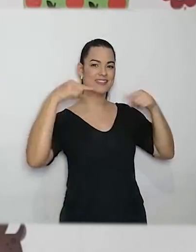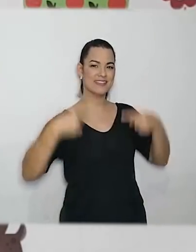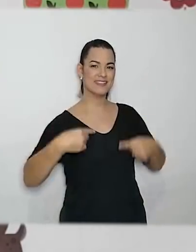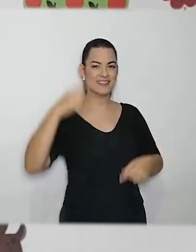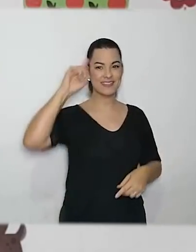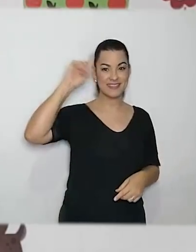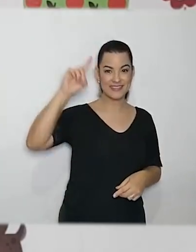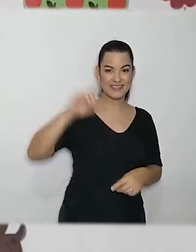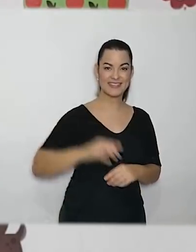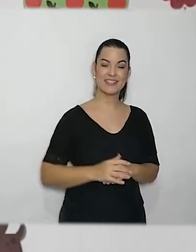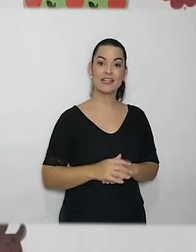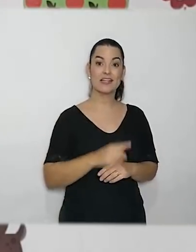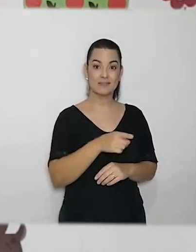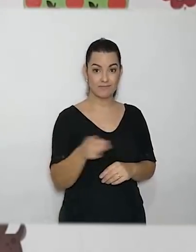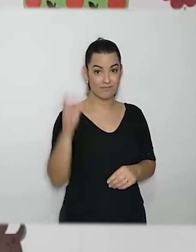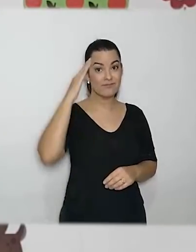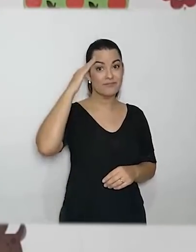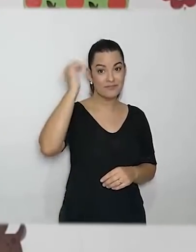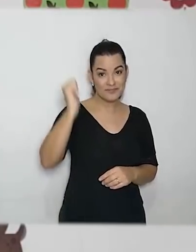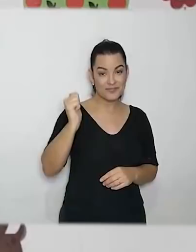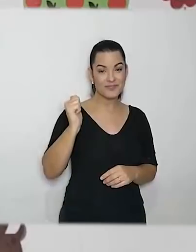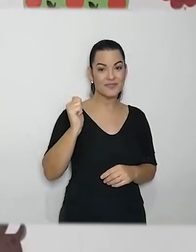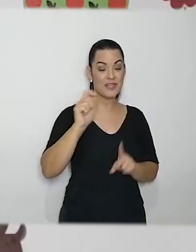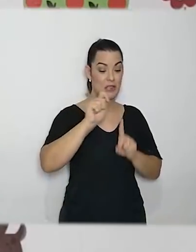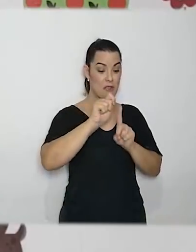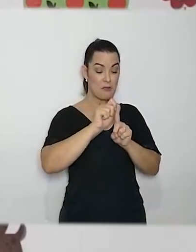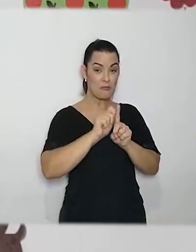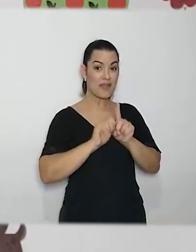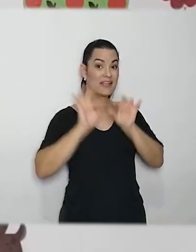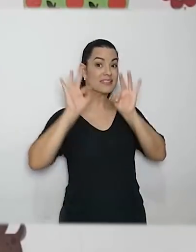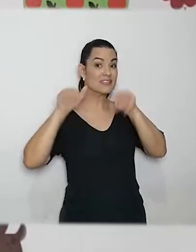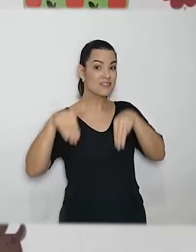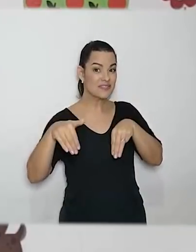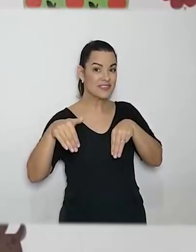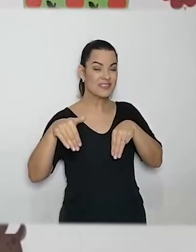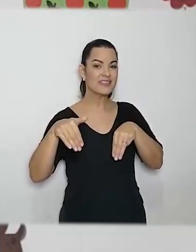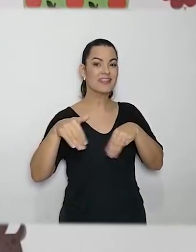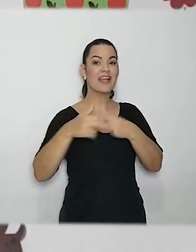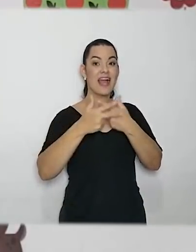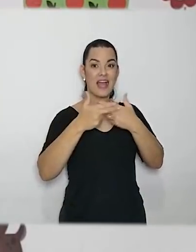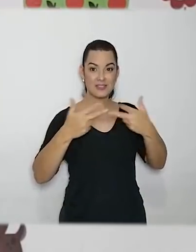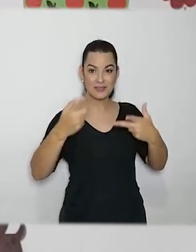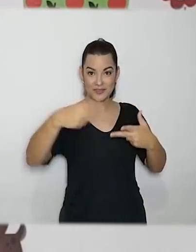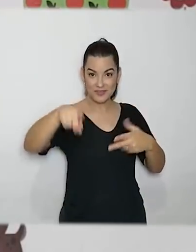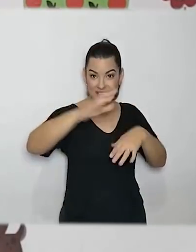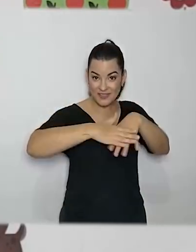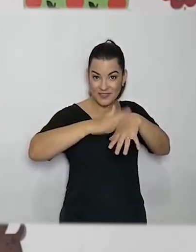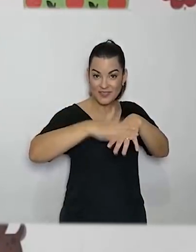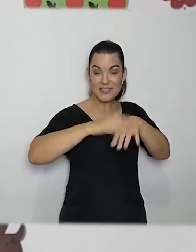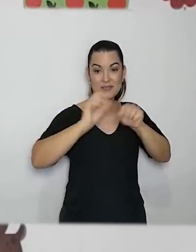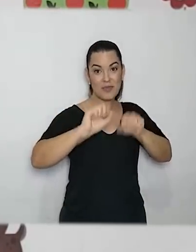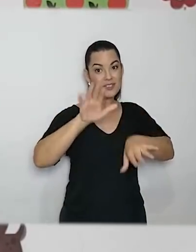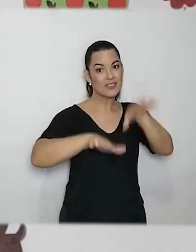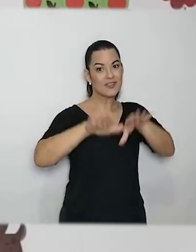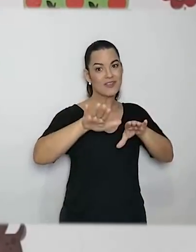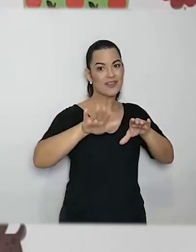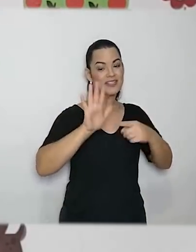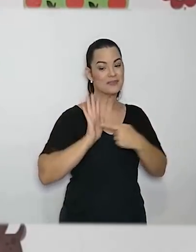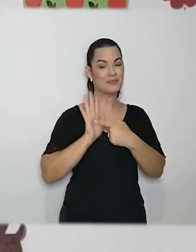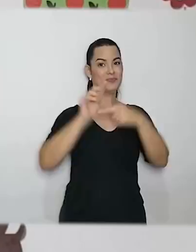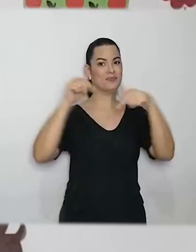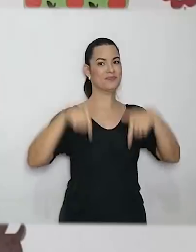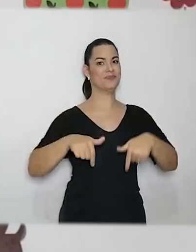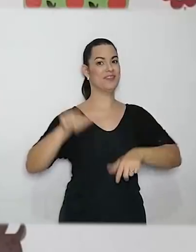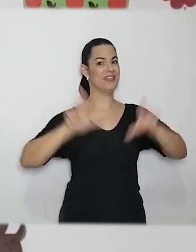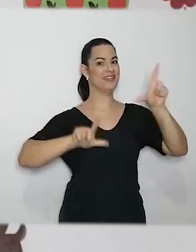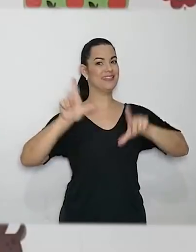do Dia, você sabe que no final do mês suas produções podem aparecer por aqui. Eu estou